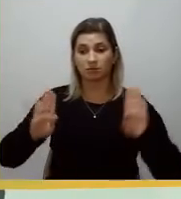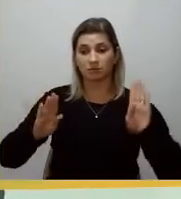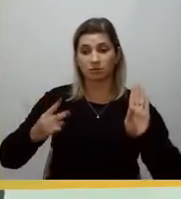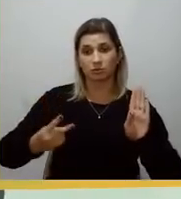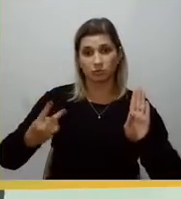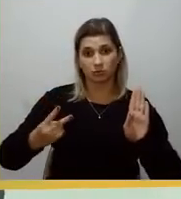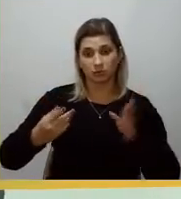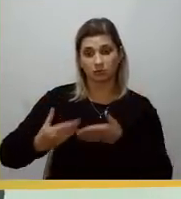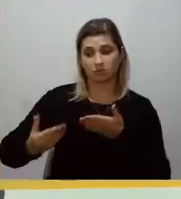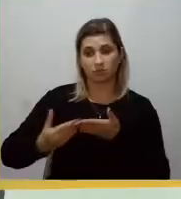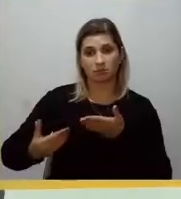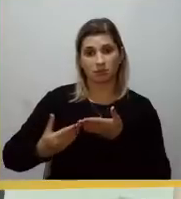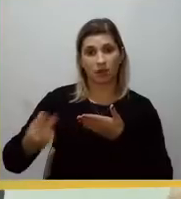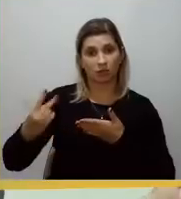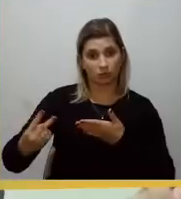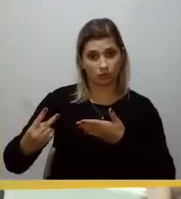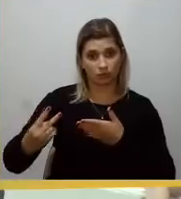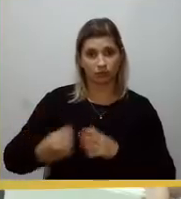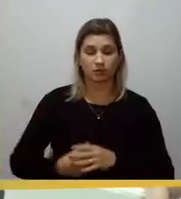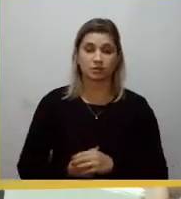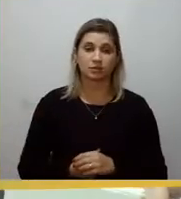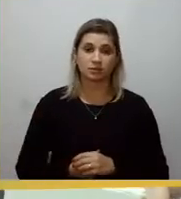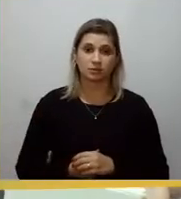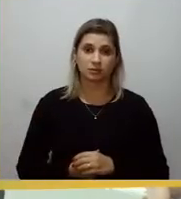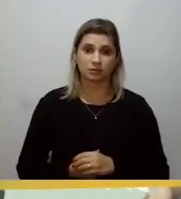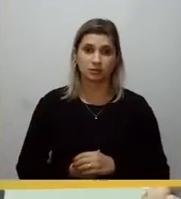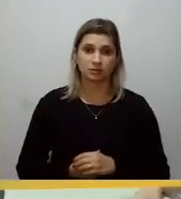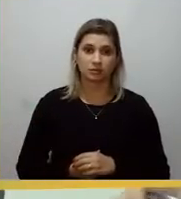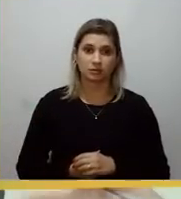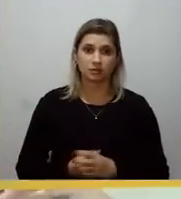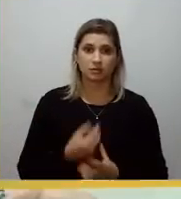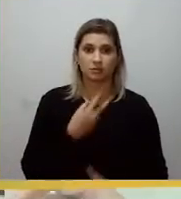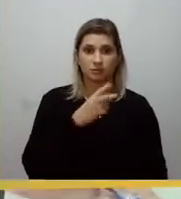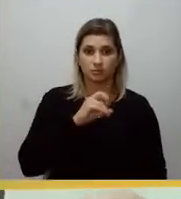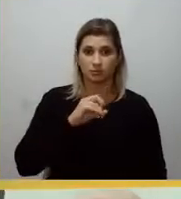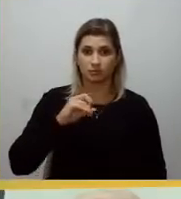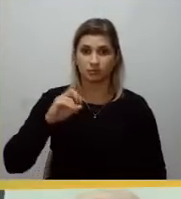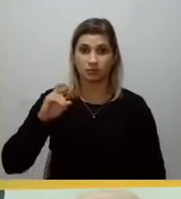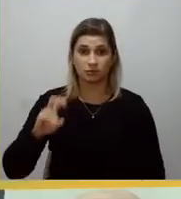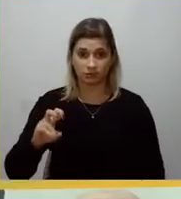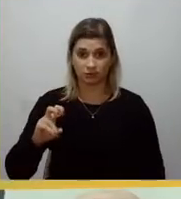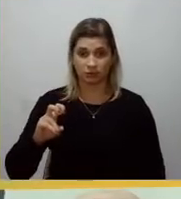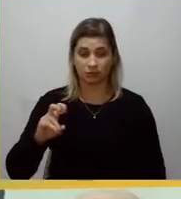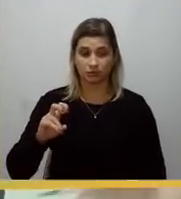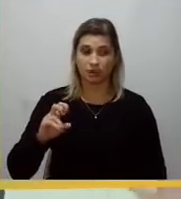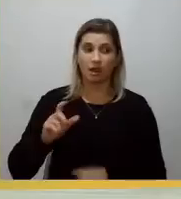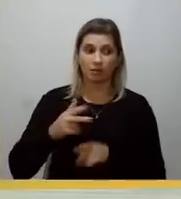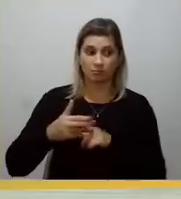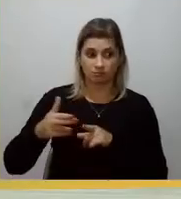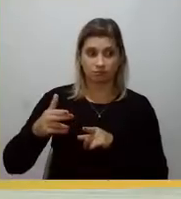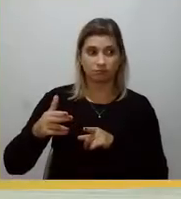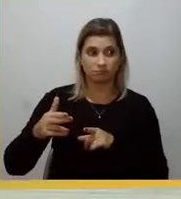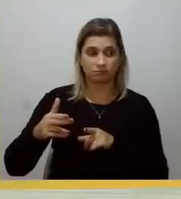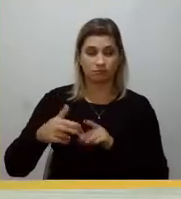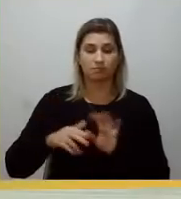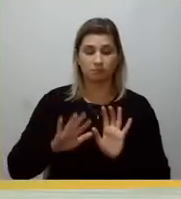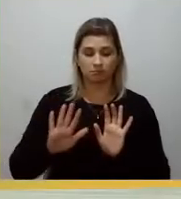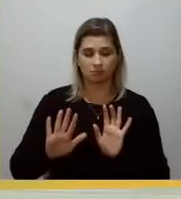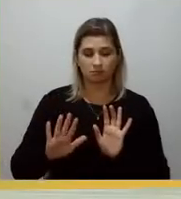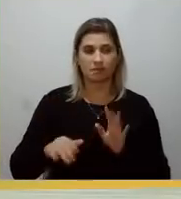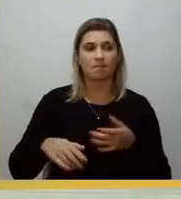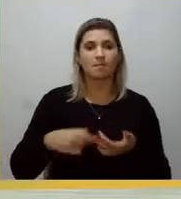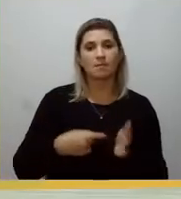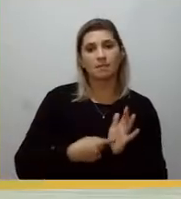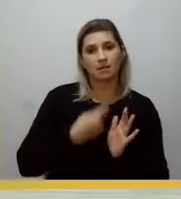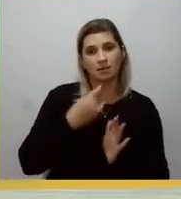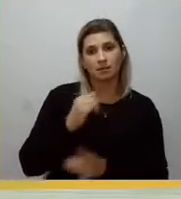duas. Ela venceu uma, 2005. Mas a gente já vai chegar nesse assunto. No dia 1º de janeiro